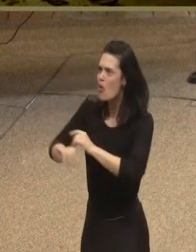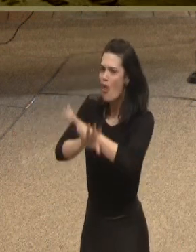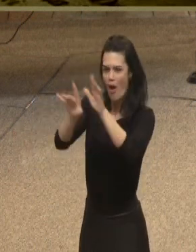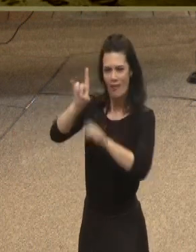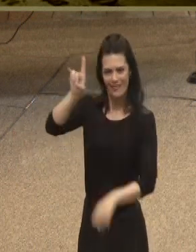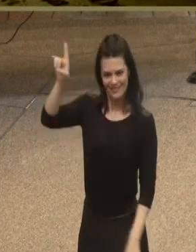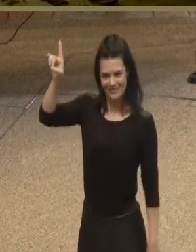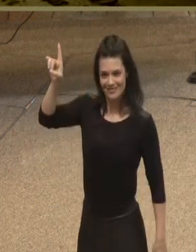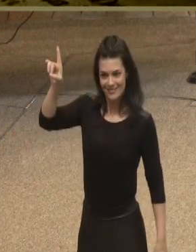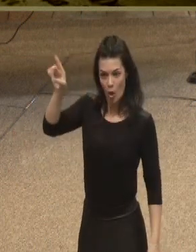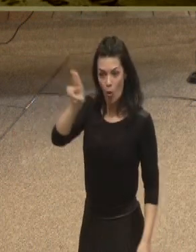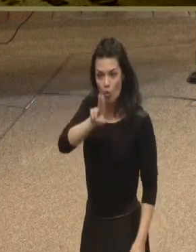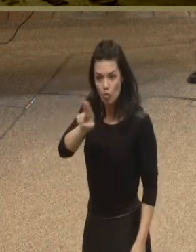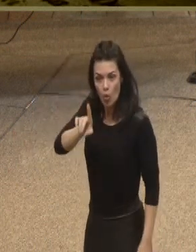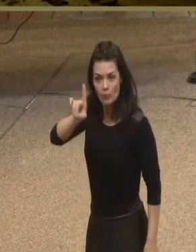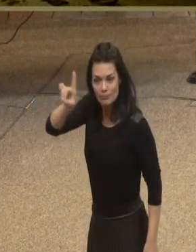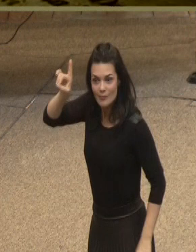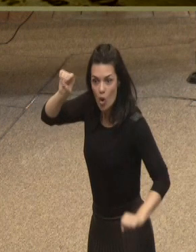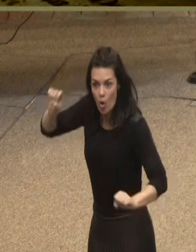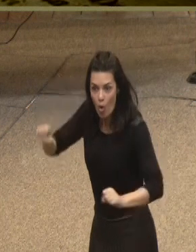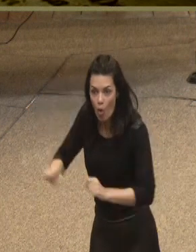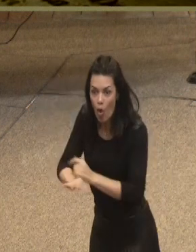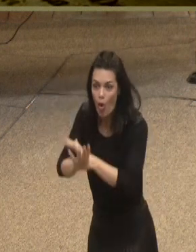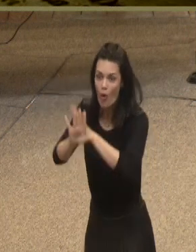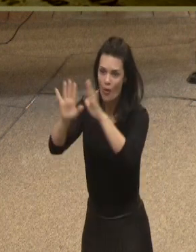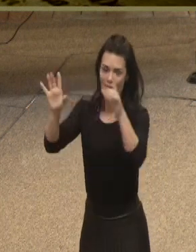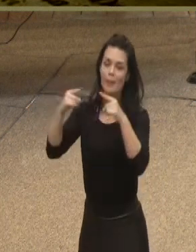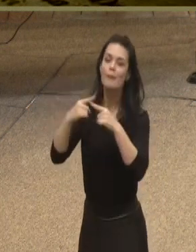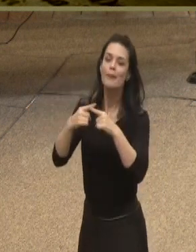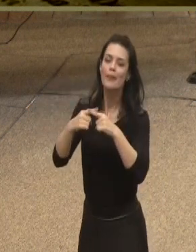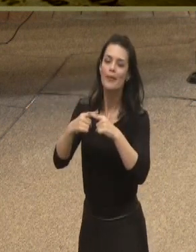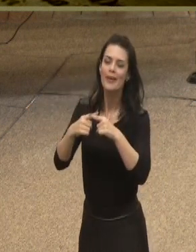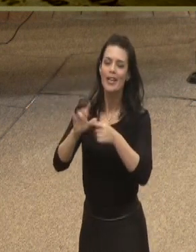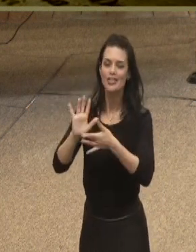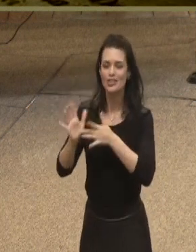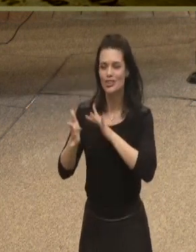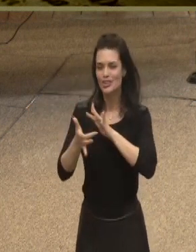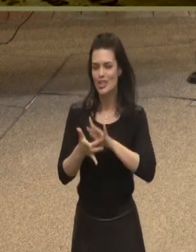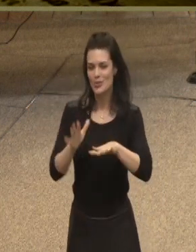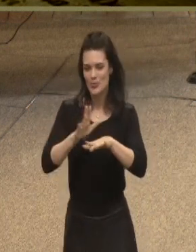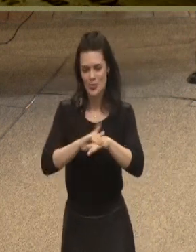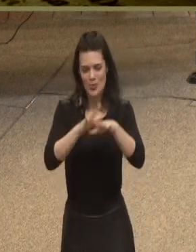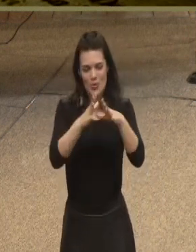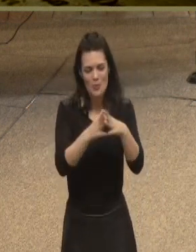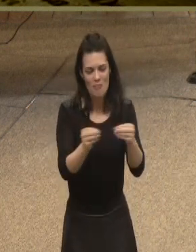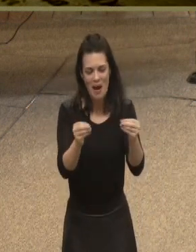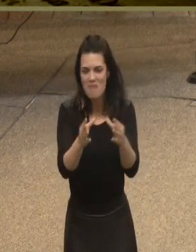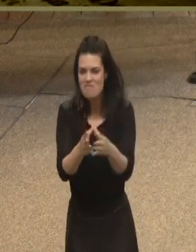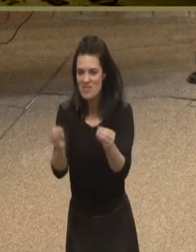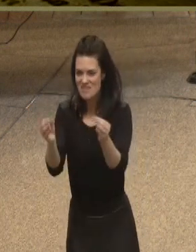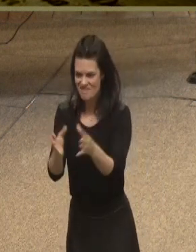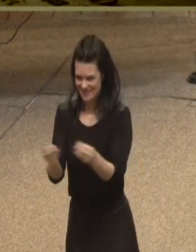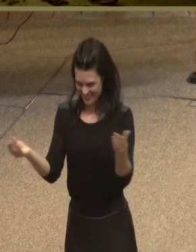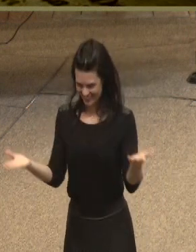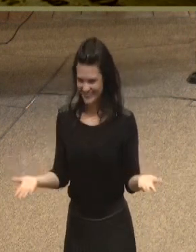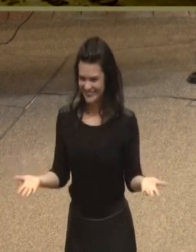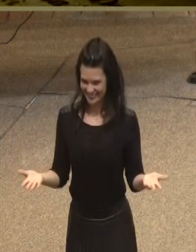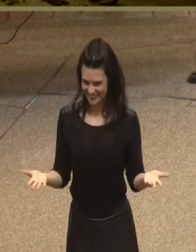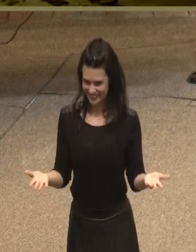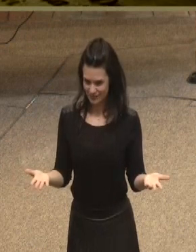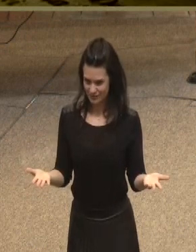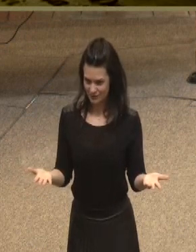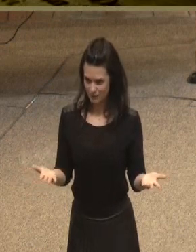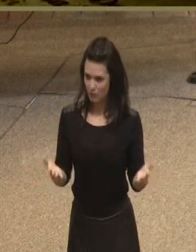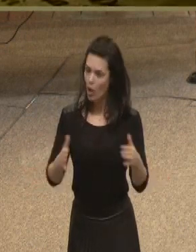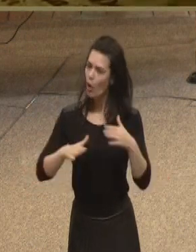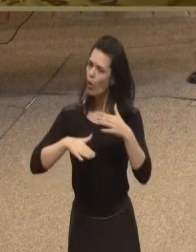de Deus era glorificado por meio da obra que Jesus fazia ali de cura. Passado o